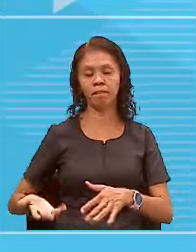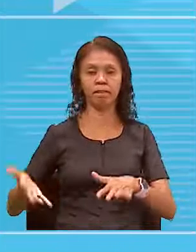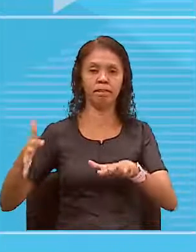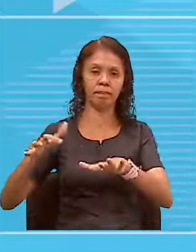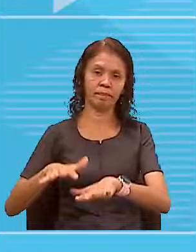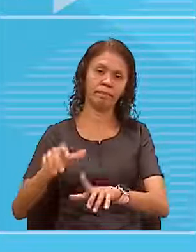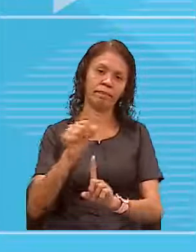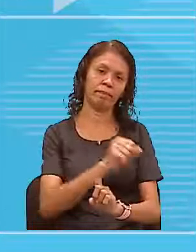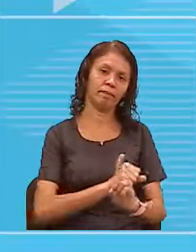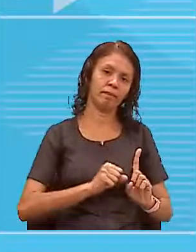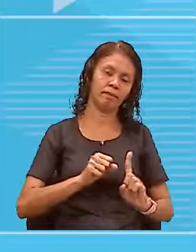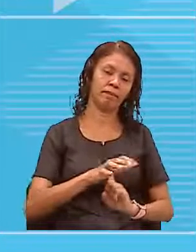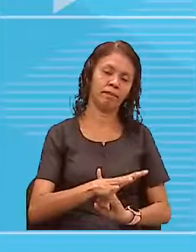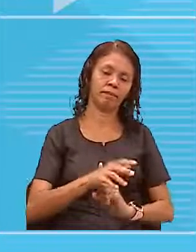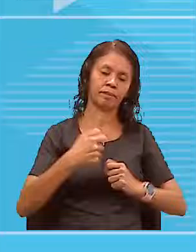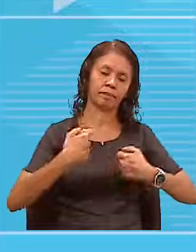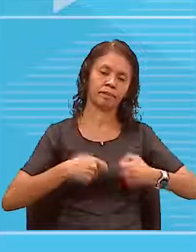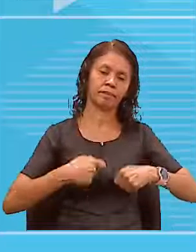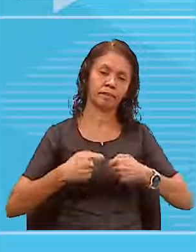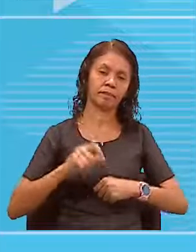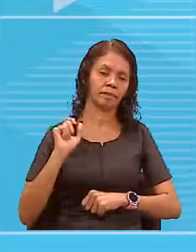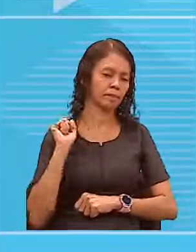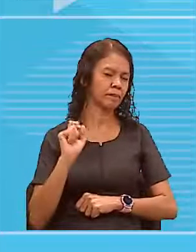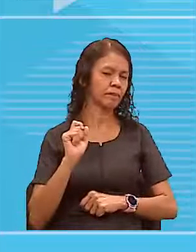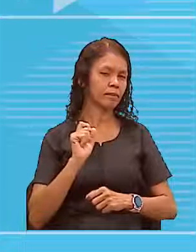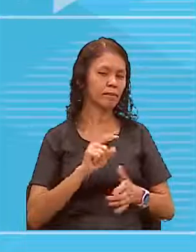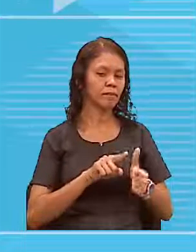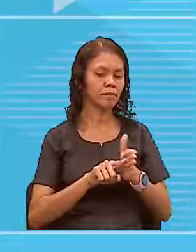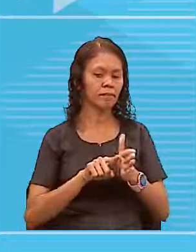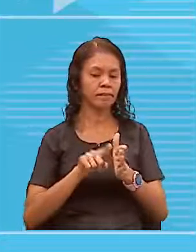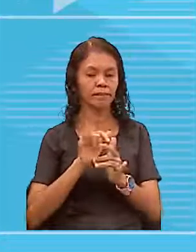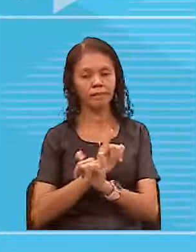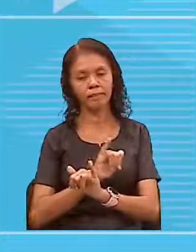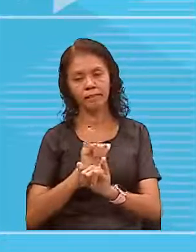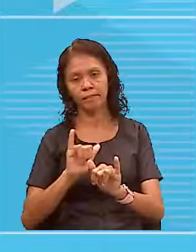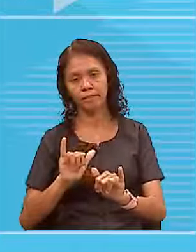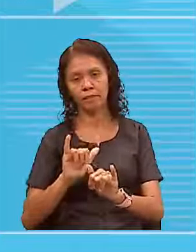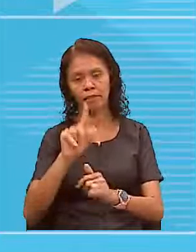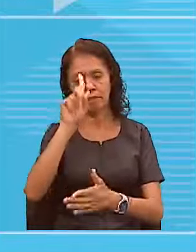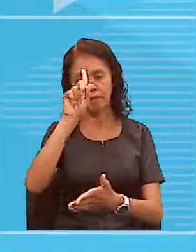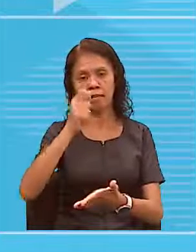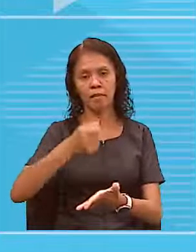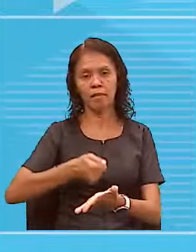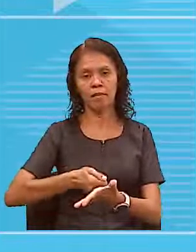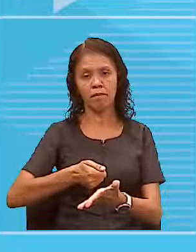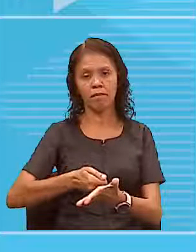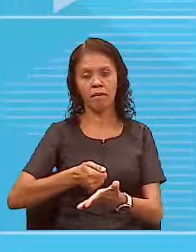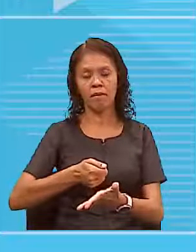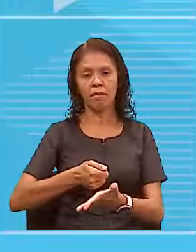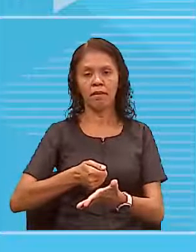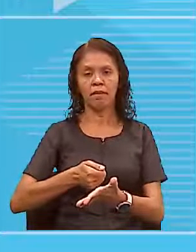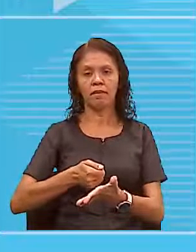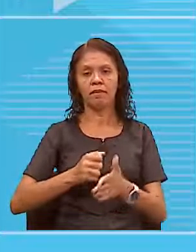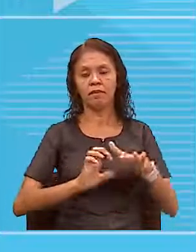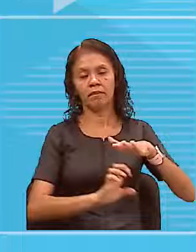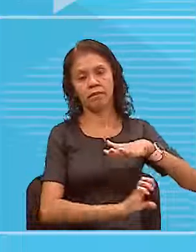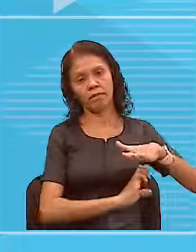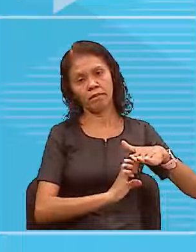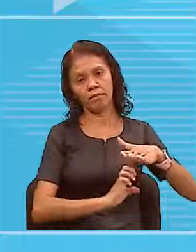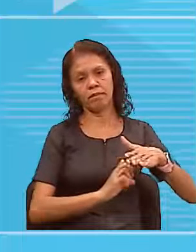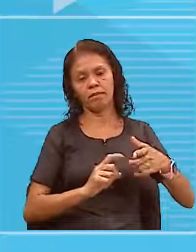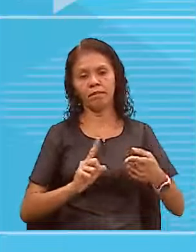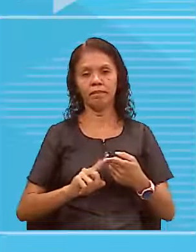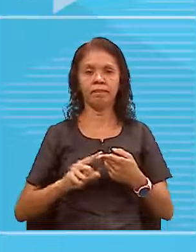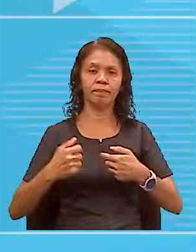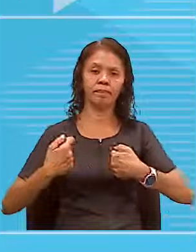social, ele precisa de dados para tomar decisões. Da mesma forma, as empresas precisarão. Por isso que o